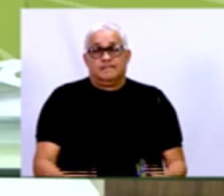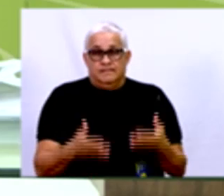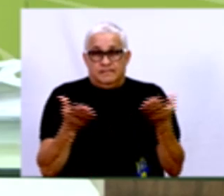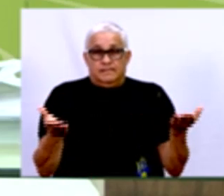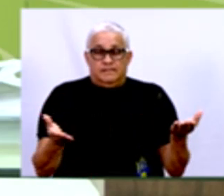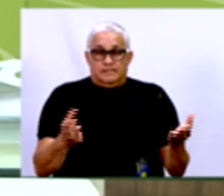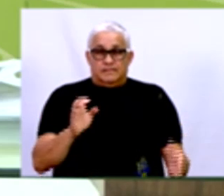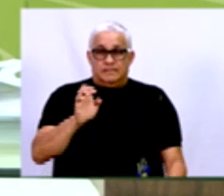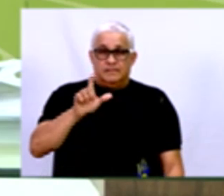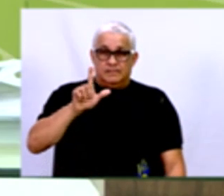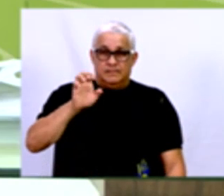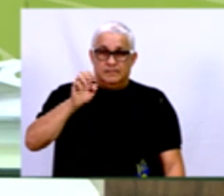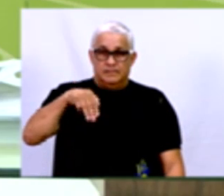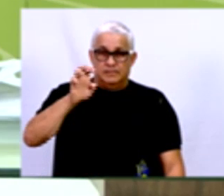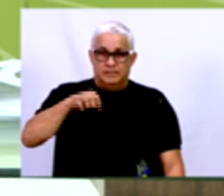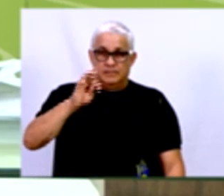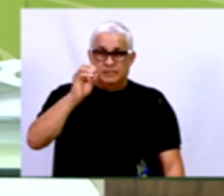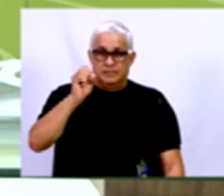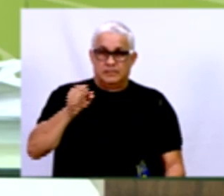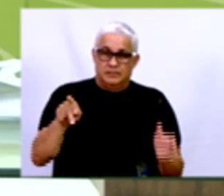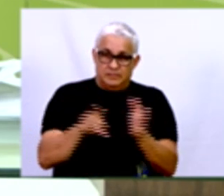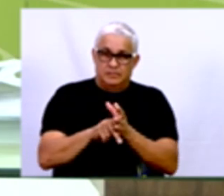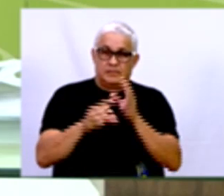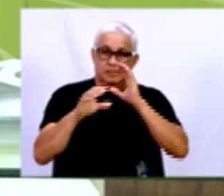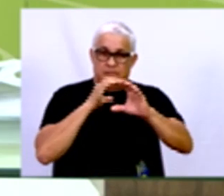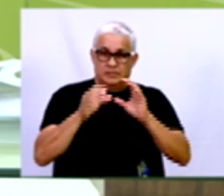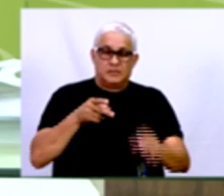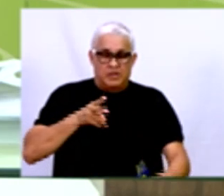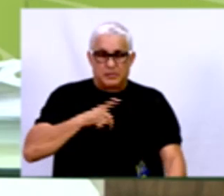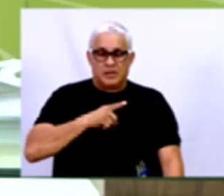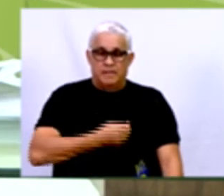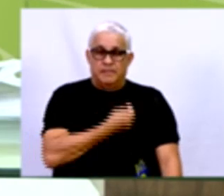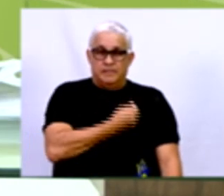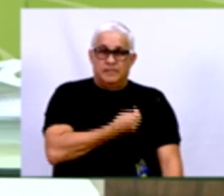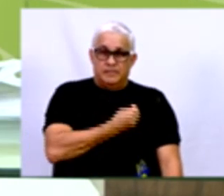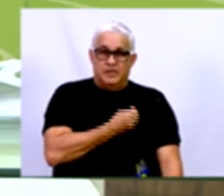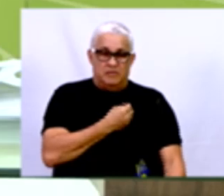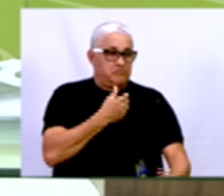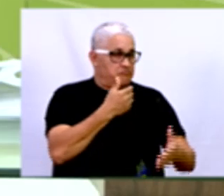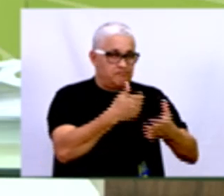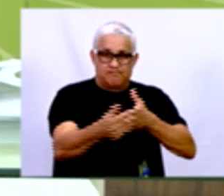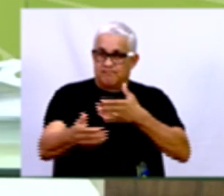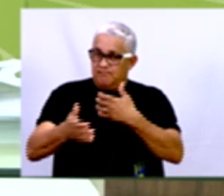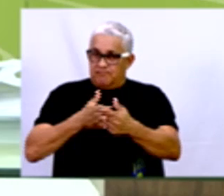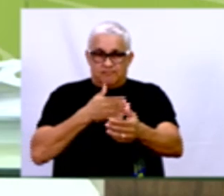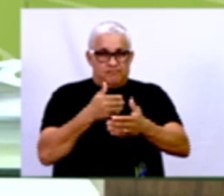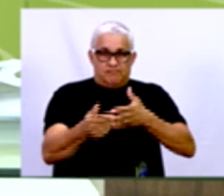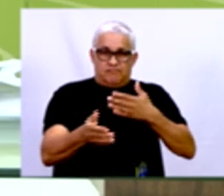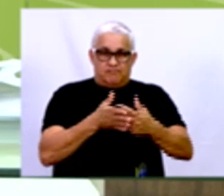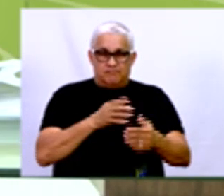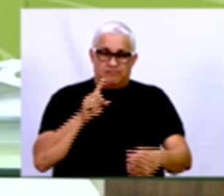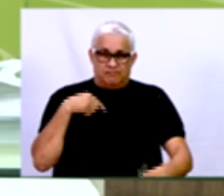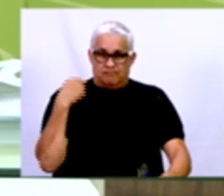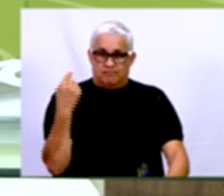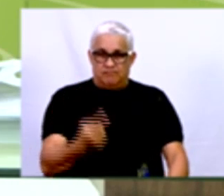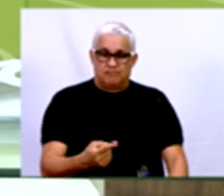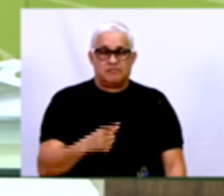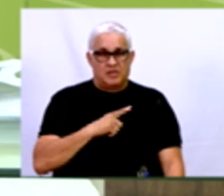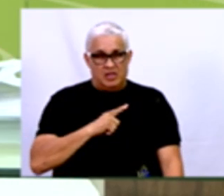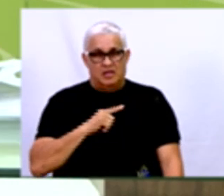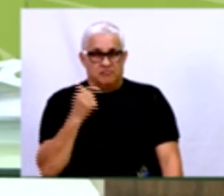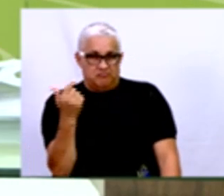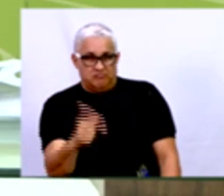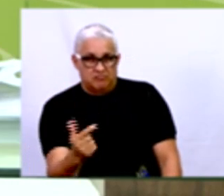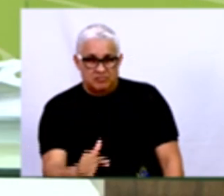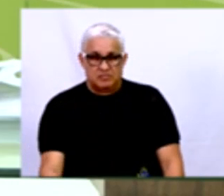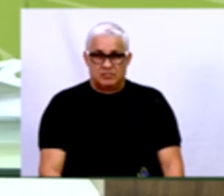os elementos da comunicação, eles sempre estarão presentes, independentemente de nós termos, né,